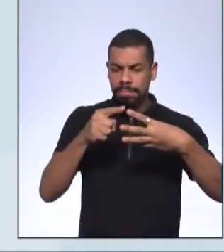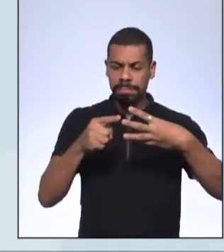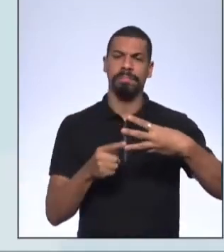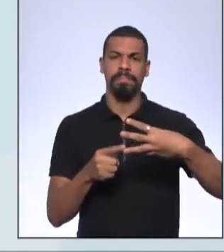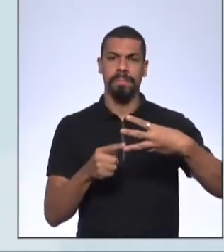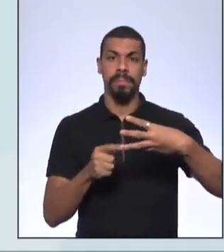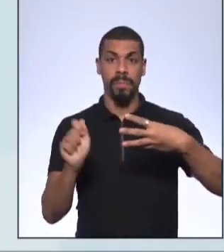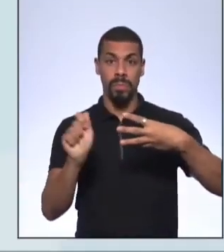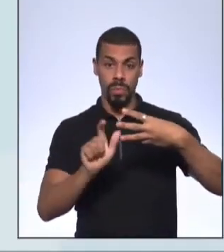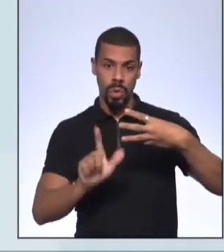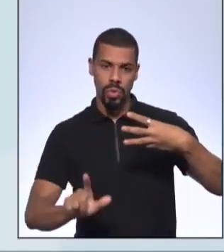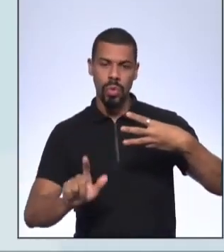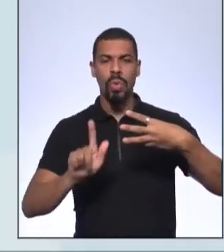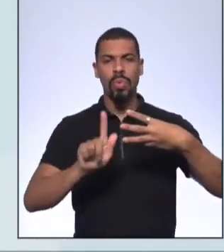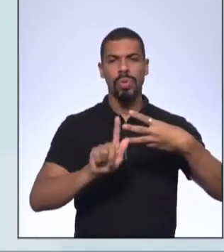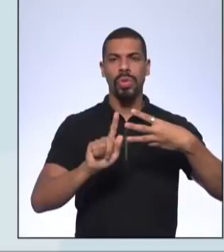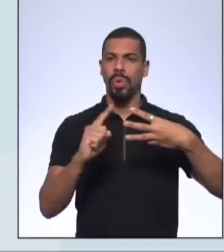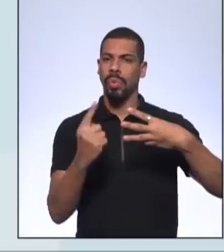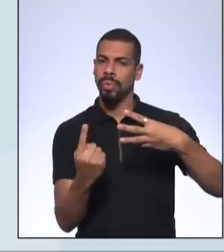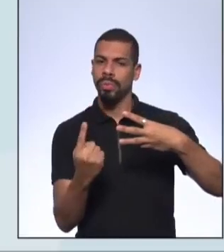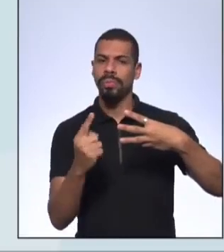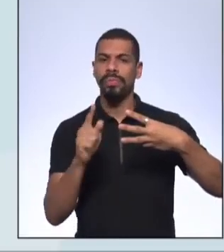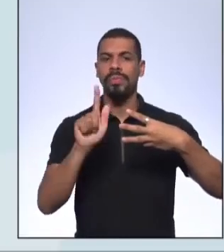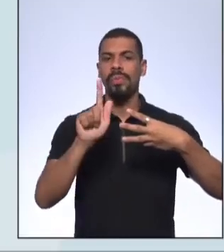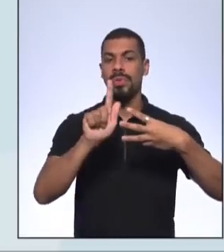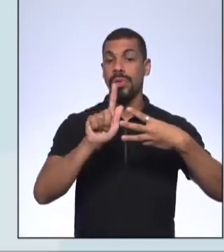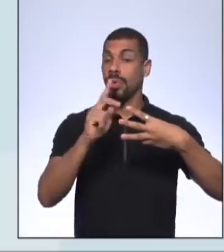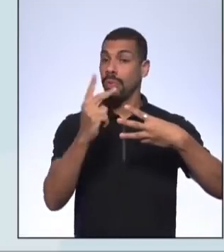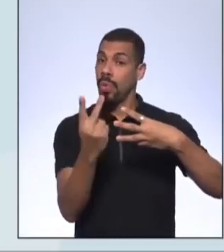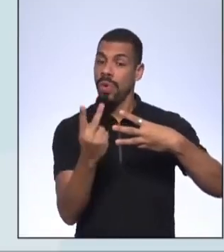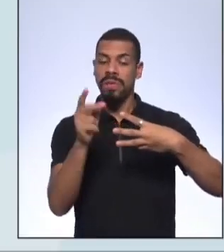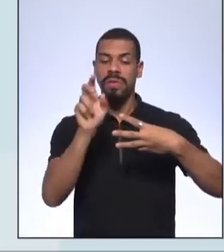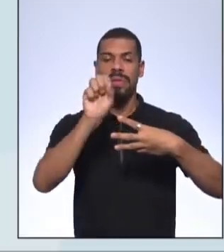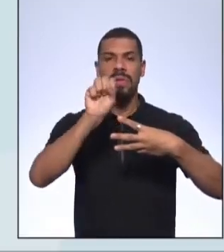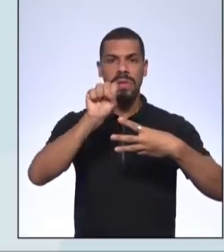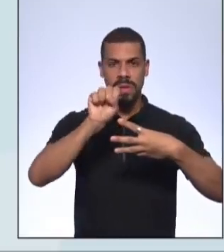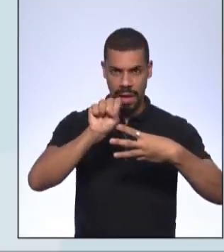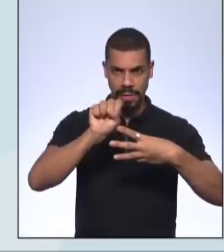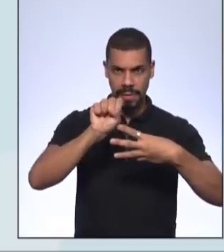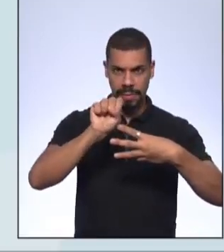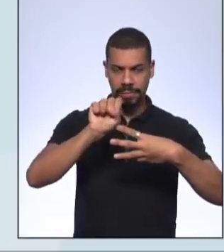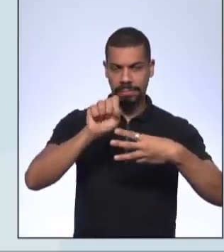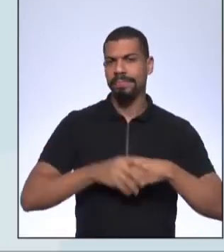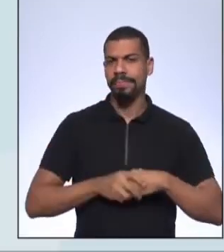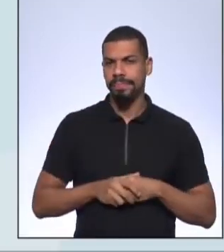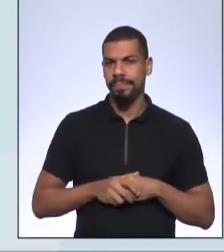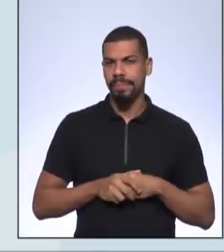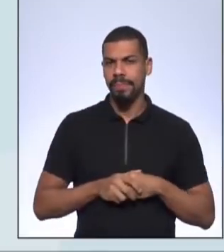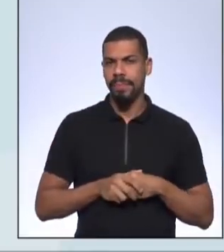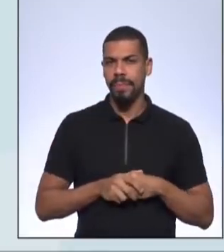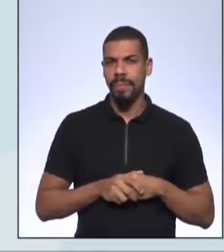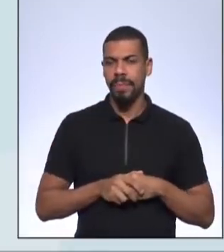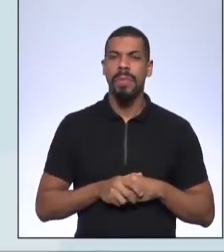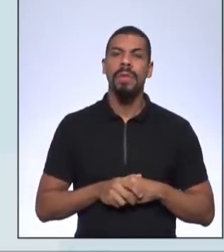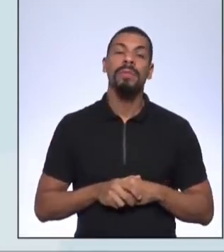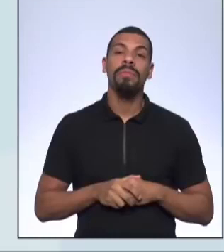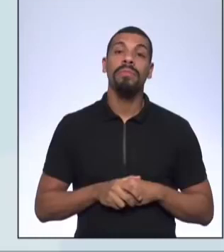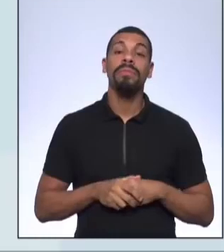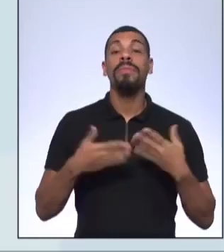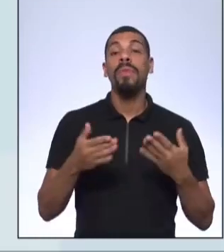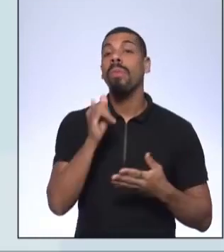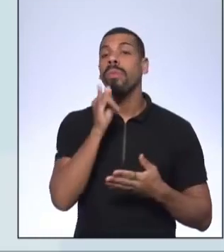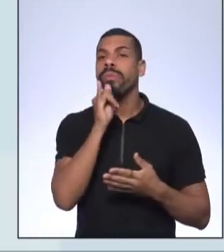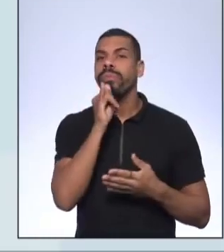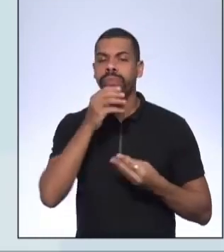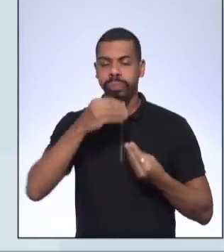a gente divide ele em fases, tá bom? Mas ele é um processo contínuo. A célula entra em intérfase e sofre meiose. Por isso a gente chama de mitose. Entra em